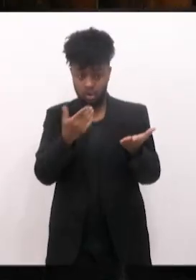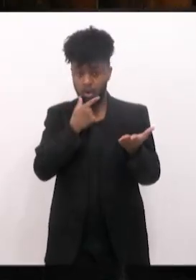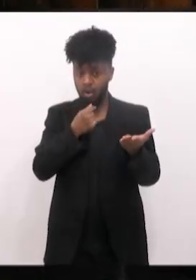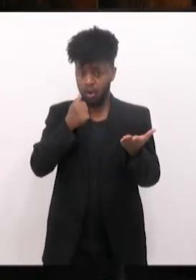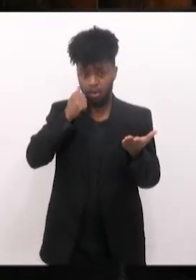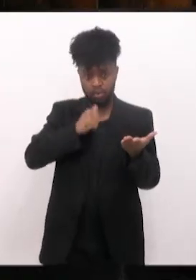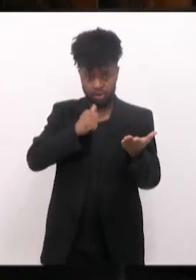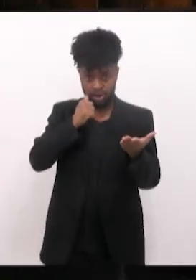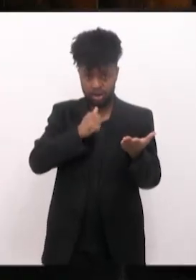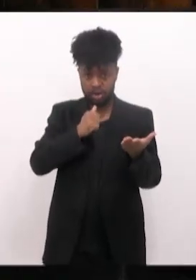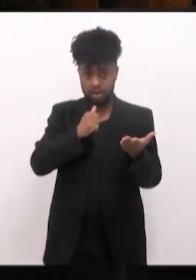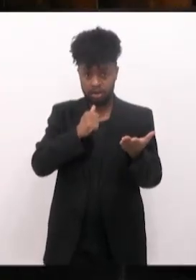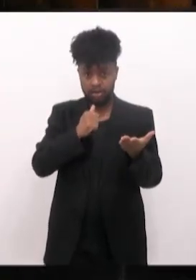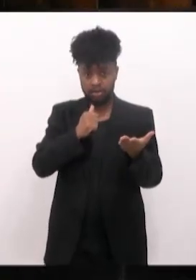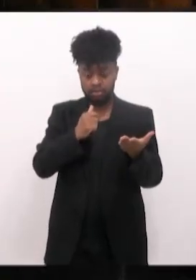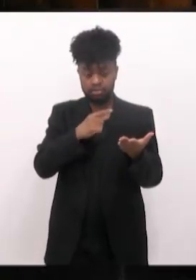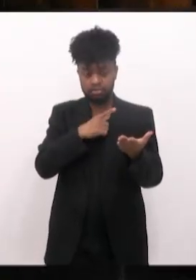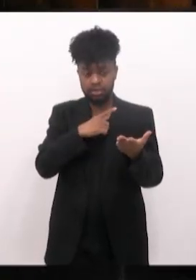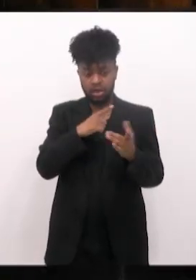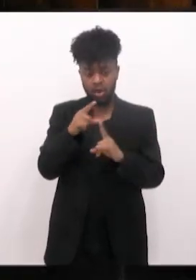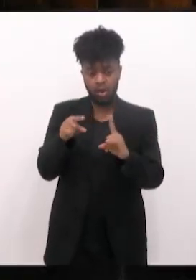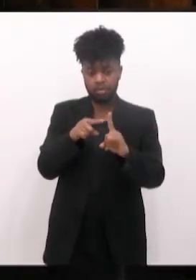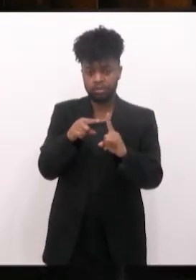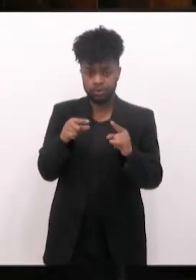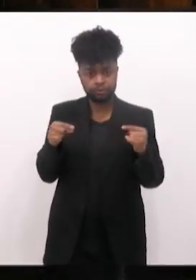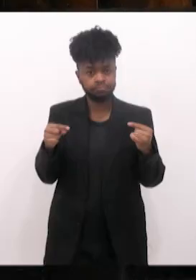mulheres são vocacionados